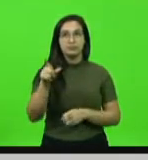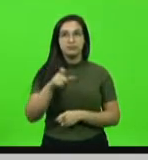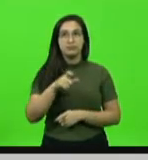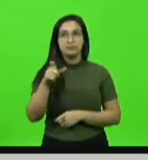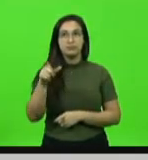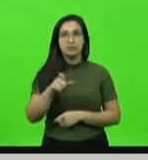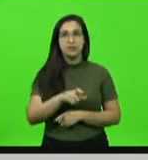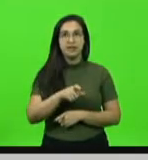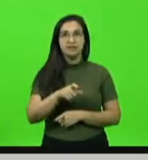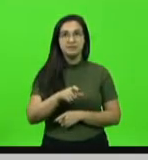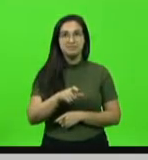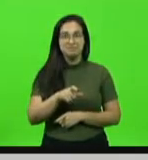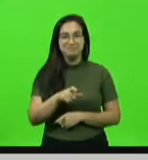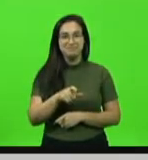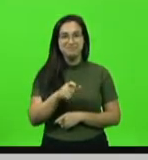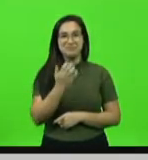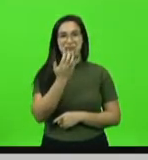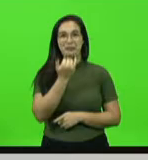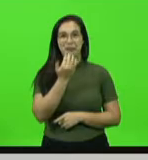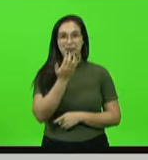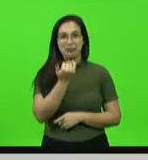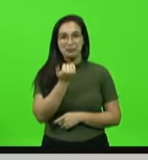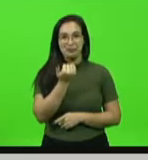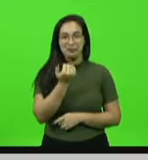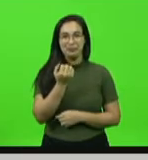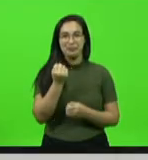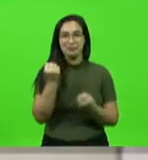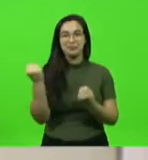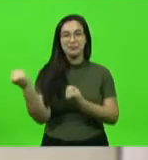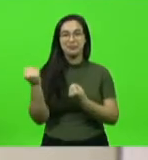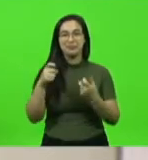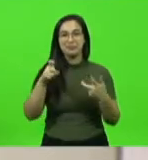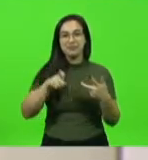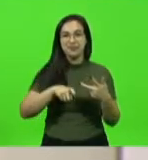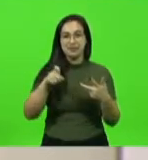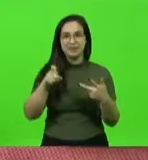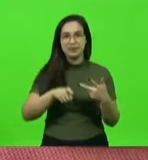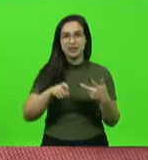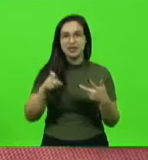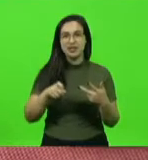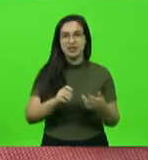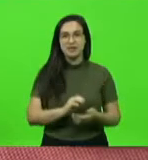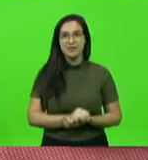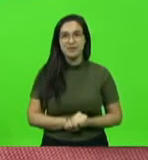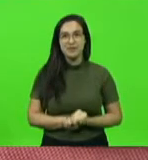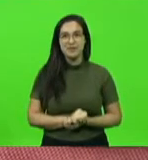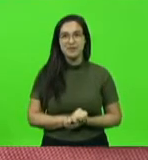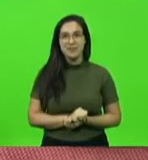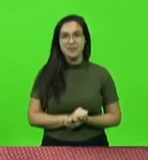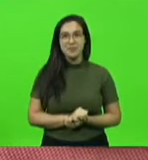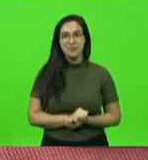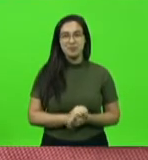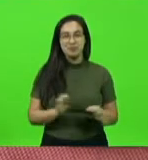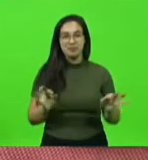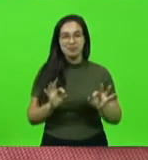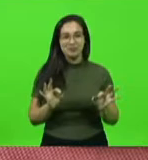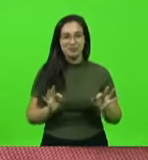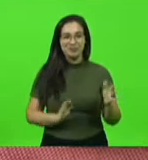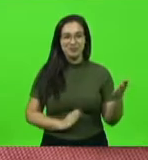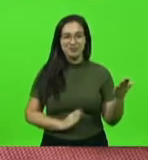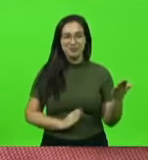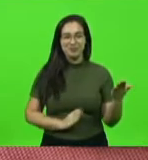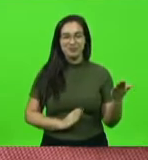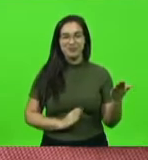servidores públicos do Poder Executivo. Em discussão. Não havendo quem queira discutir, em